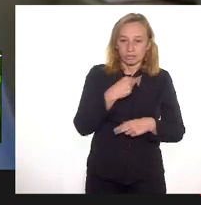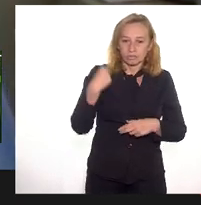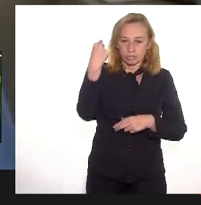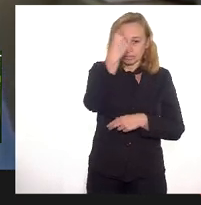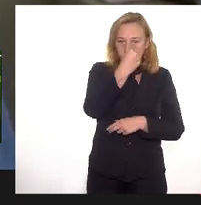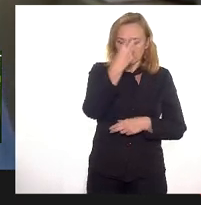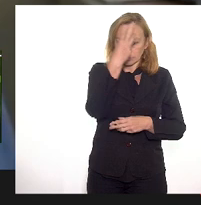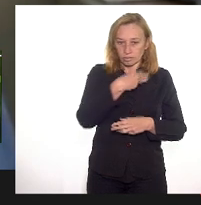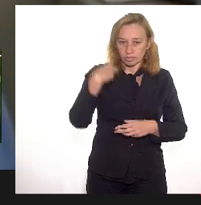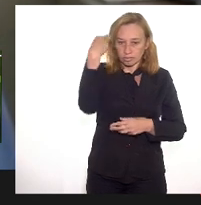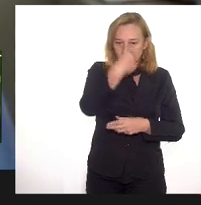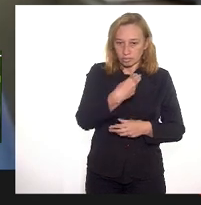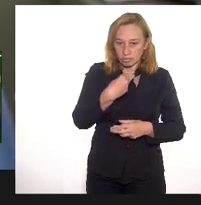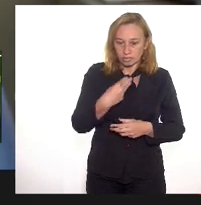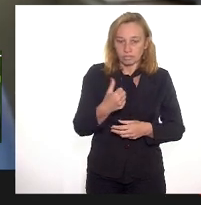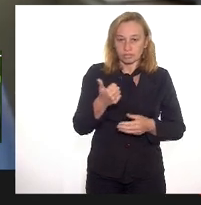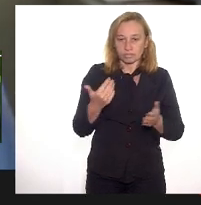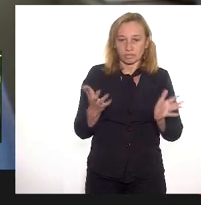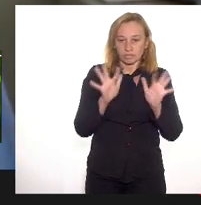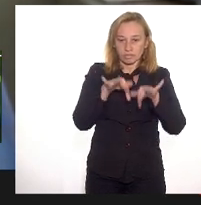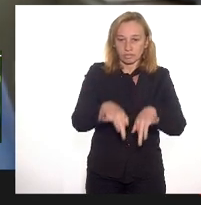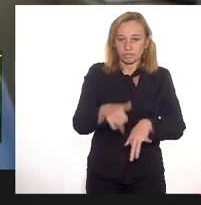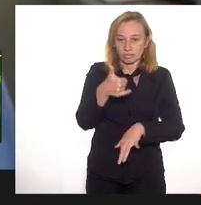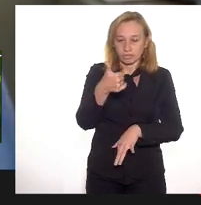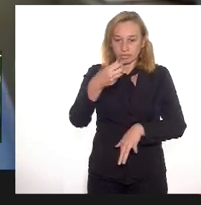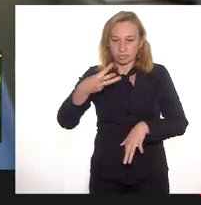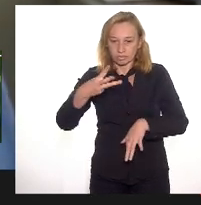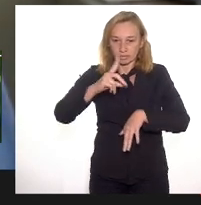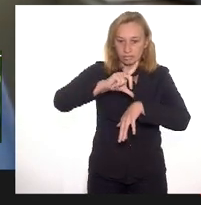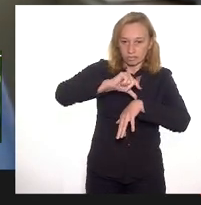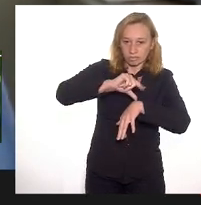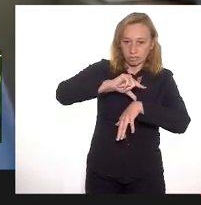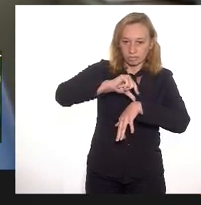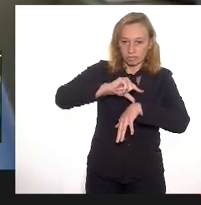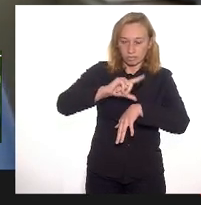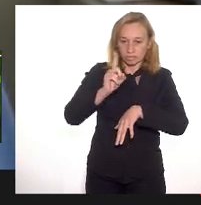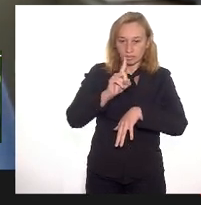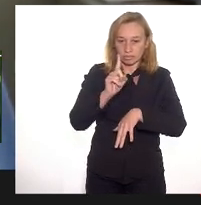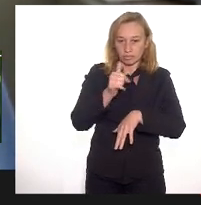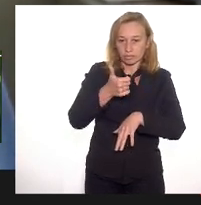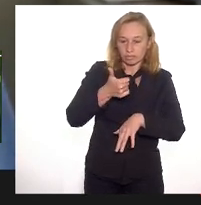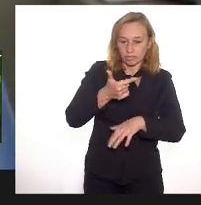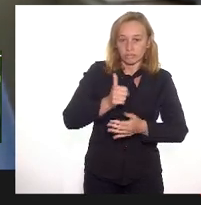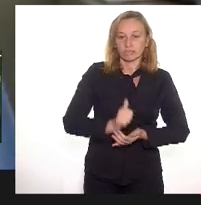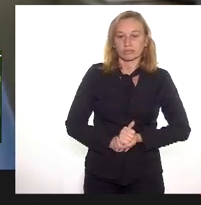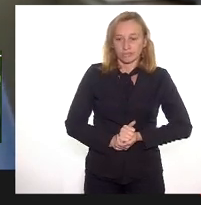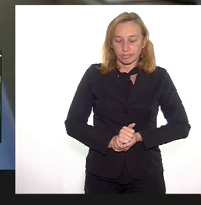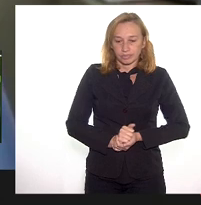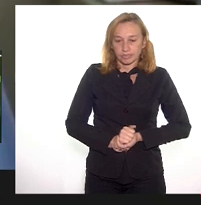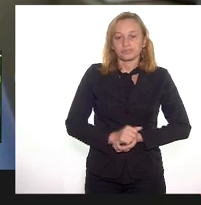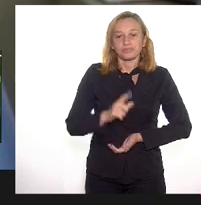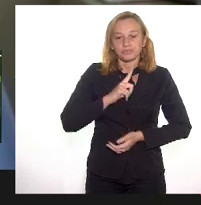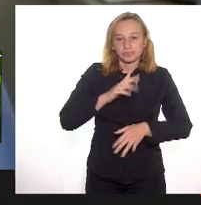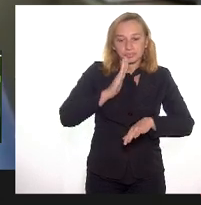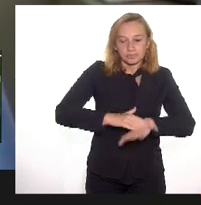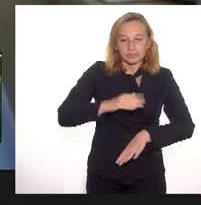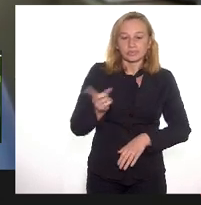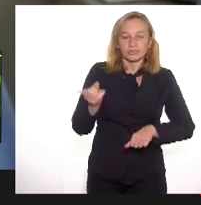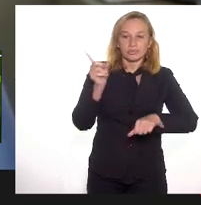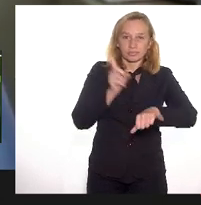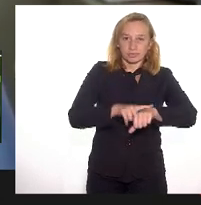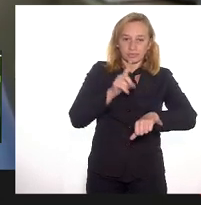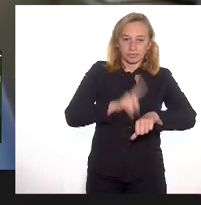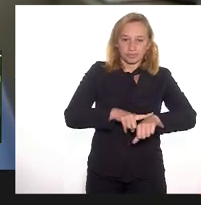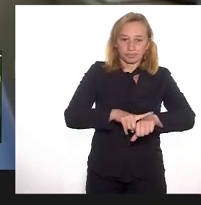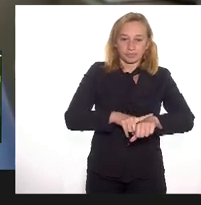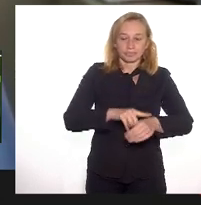acabar às 13 horas e não mais às 12, para que nós tenhamos tempo